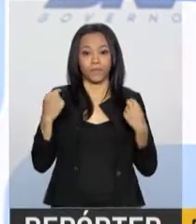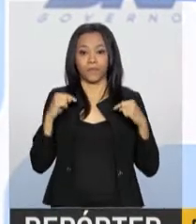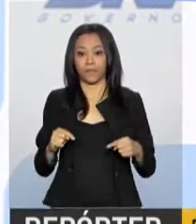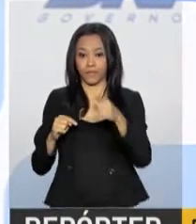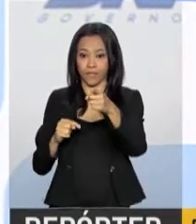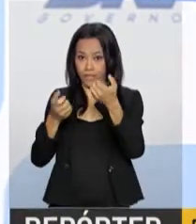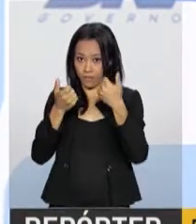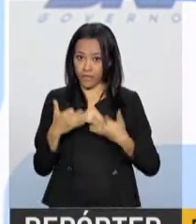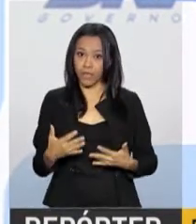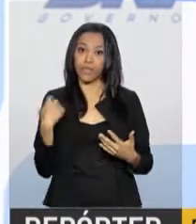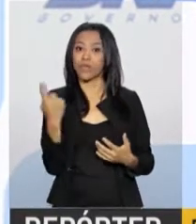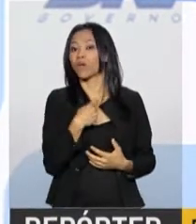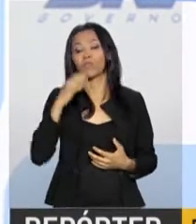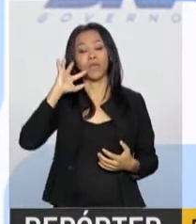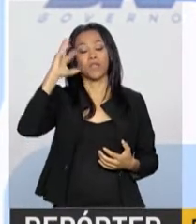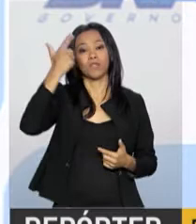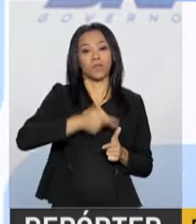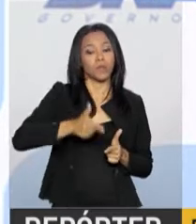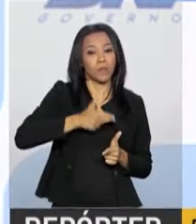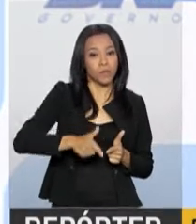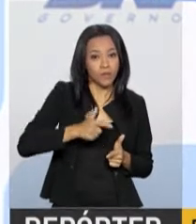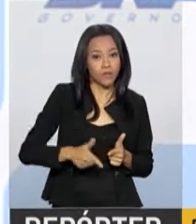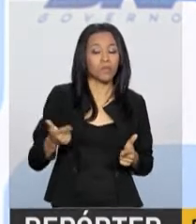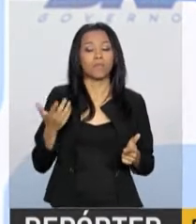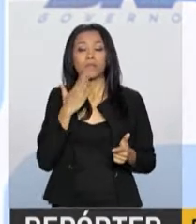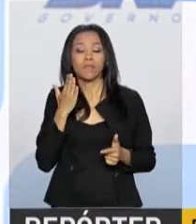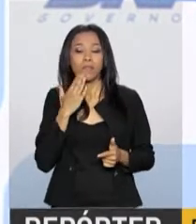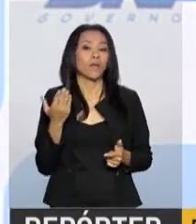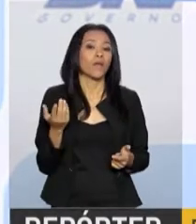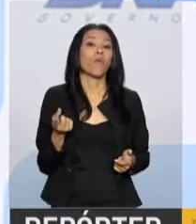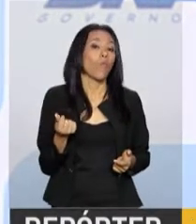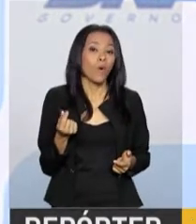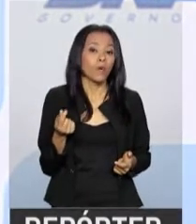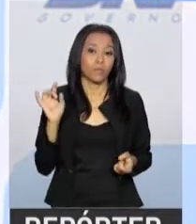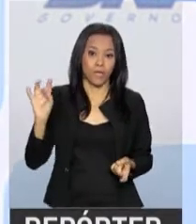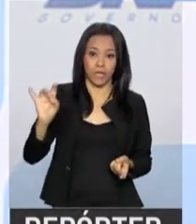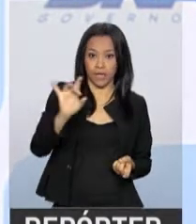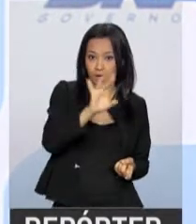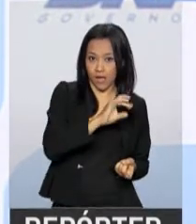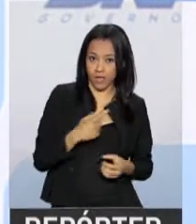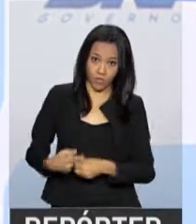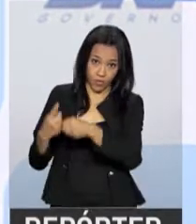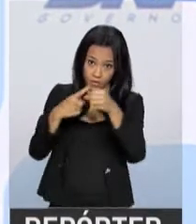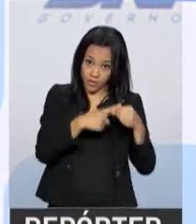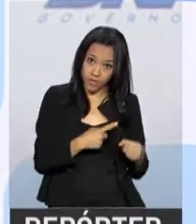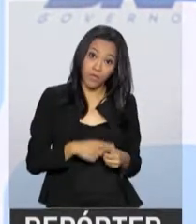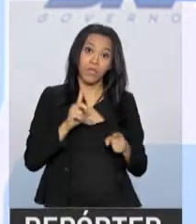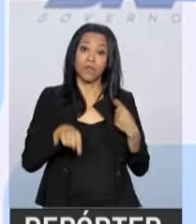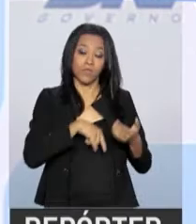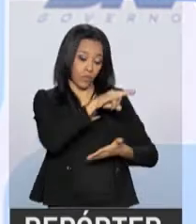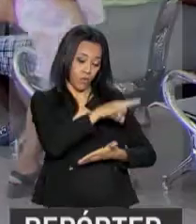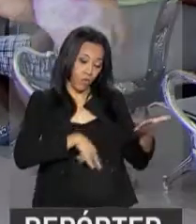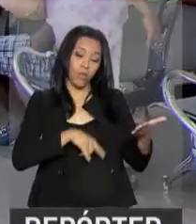questão burocrática da definição de quanto para cada município publicada a portaria havendo